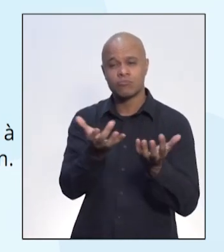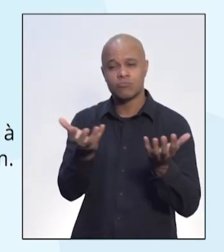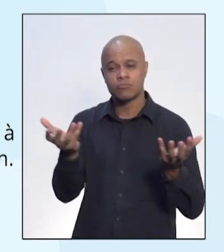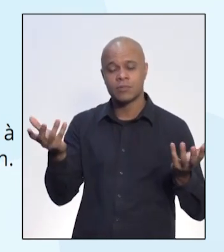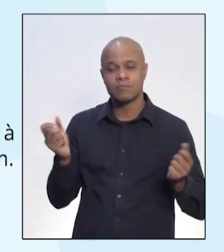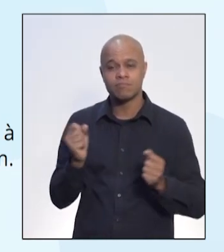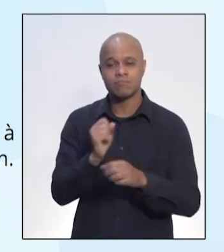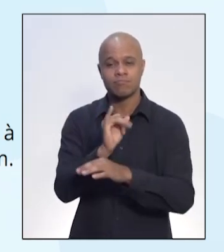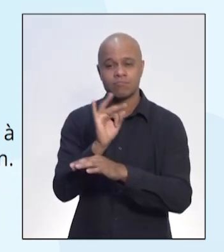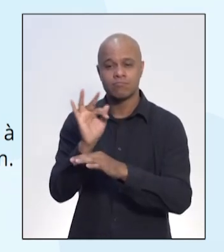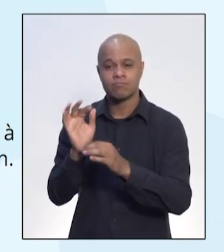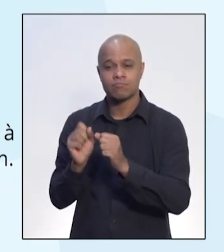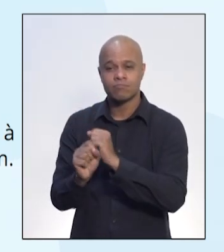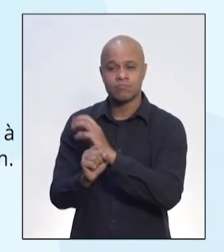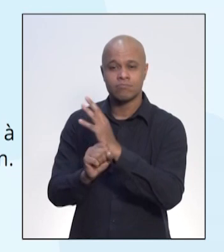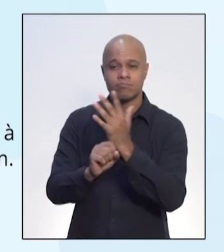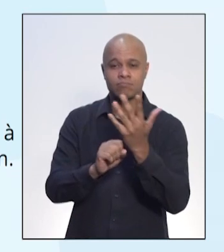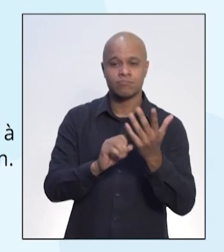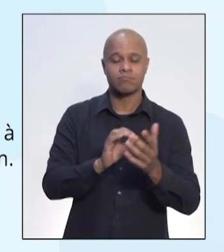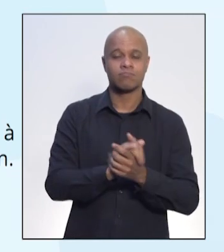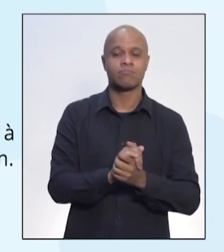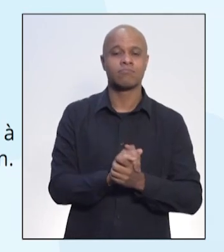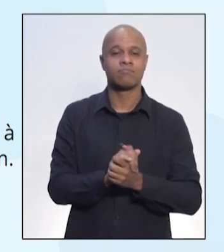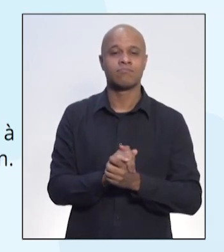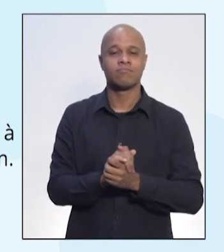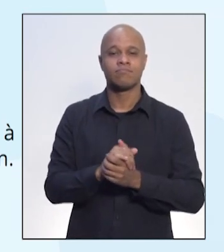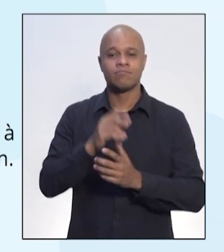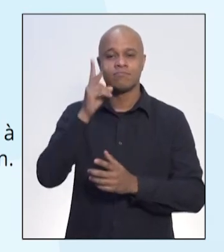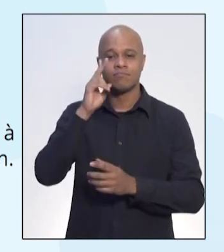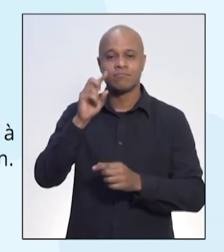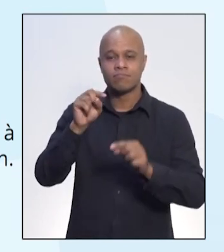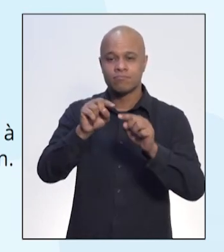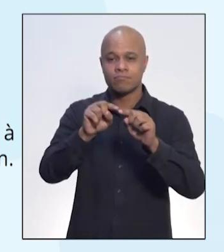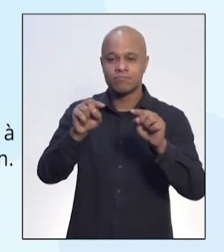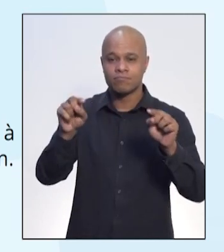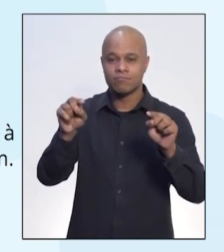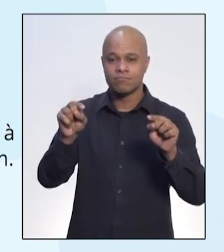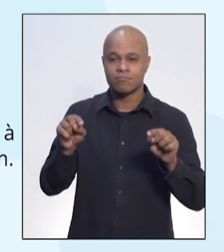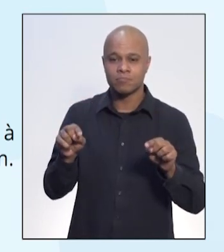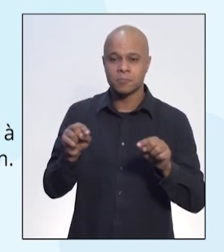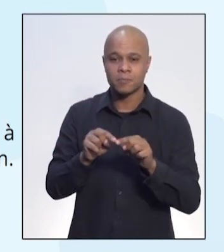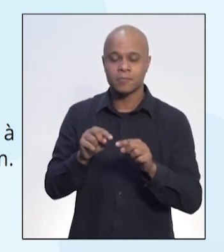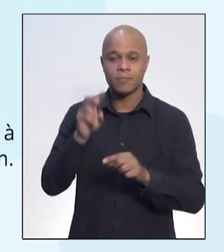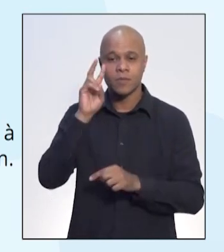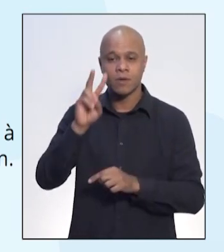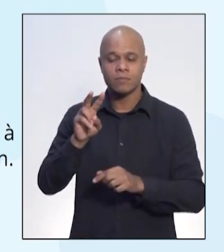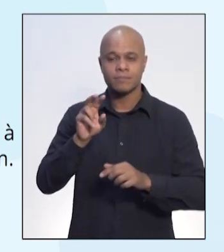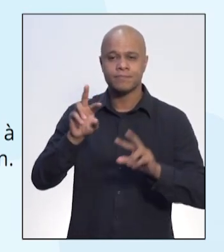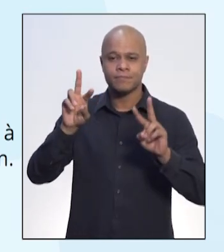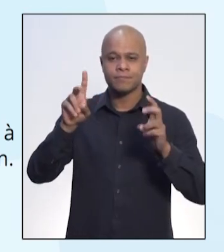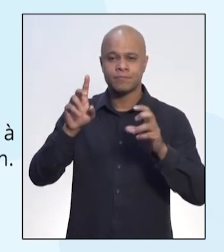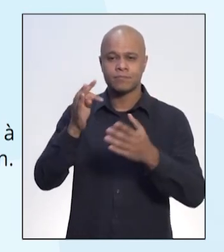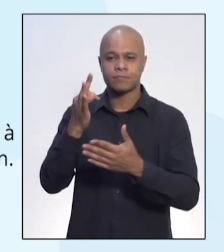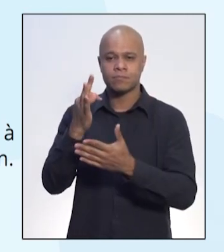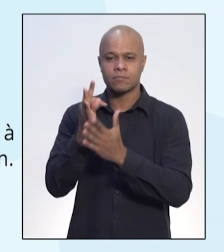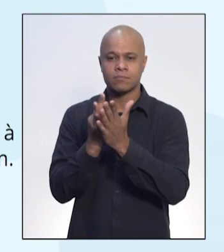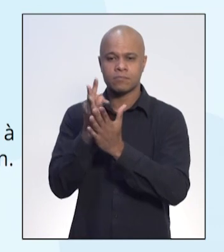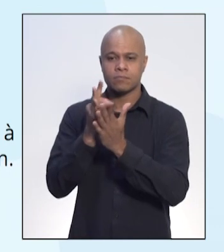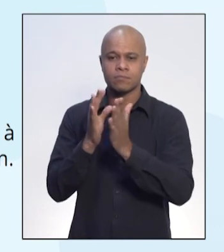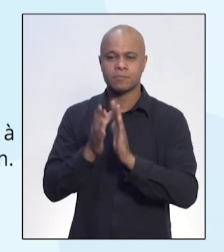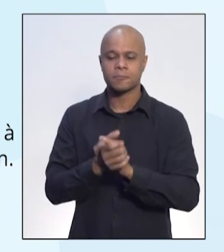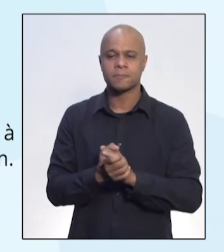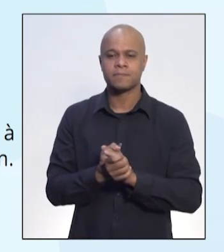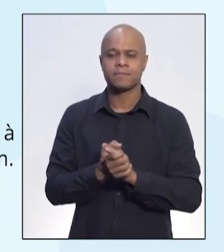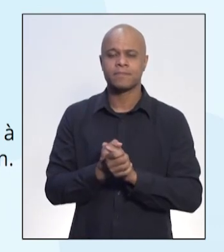lendo aí que tem um jardim e tem ali as lateraisinhas do jardim. Sim, vamos ler o enunciado. Um jardineiro dispõe de